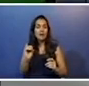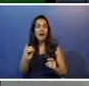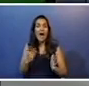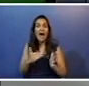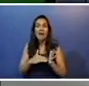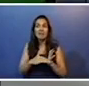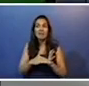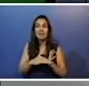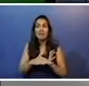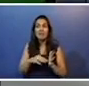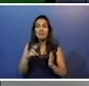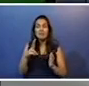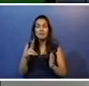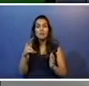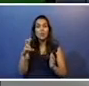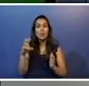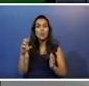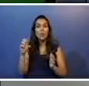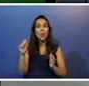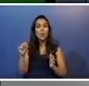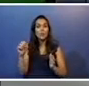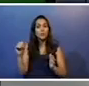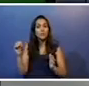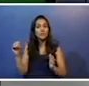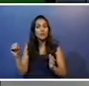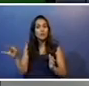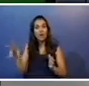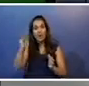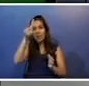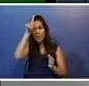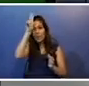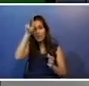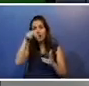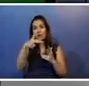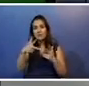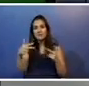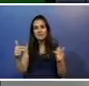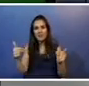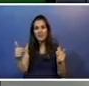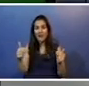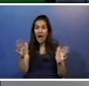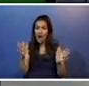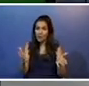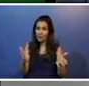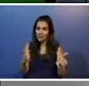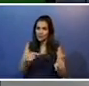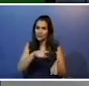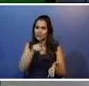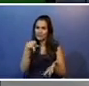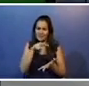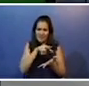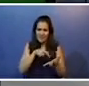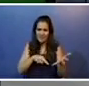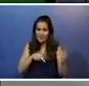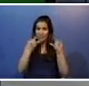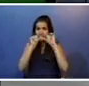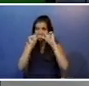5.800 insetos. Agora, a partir do que você leu, né, desta